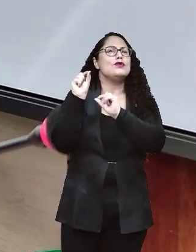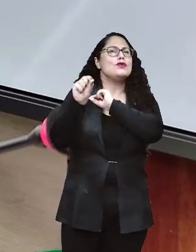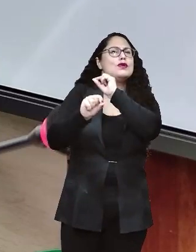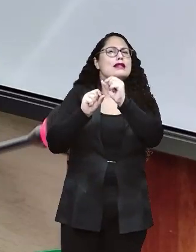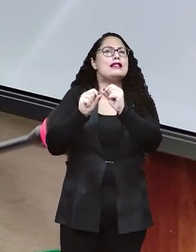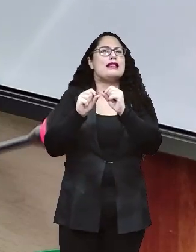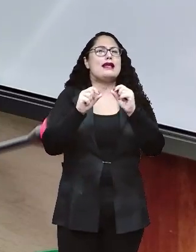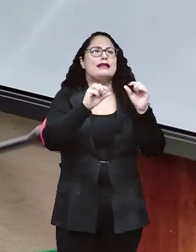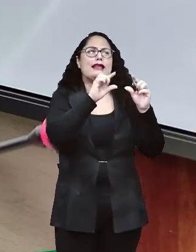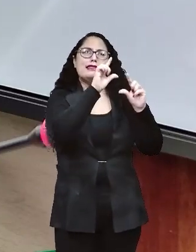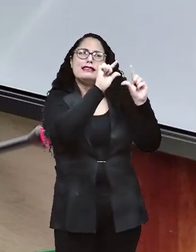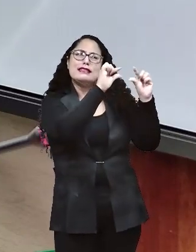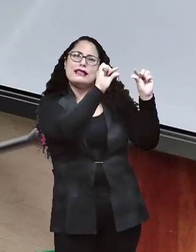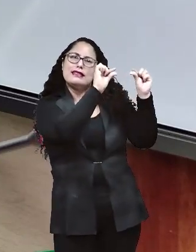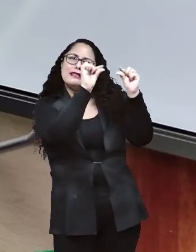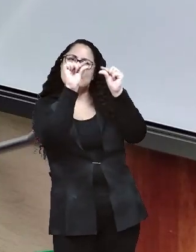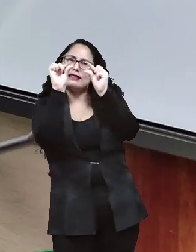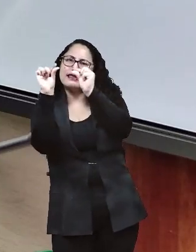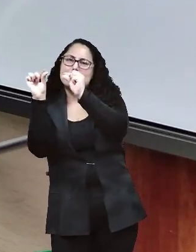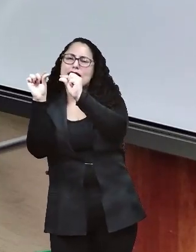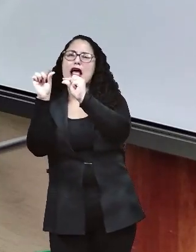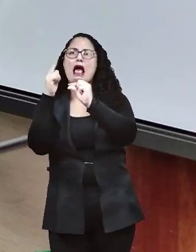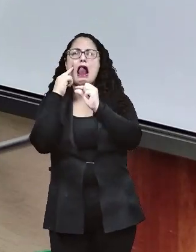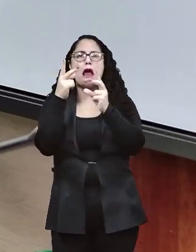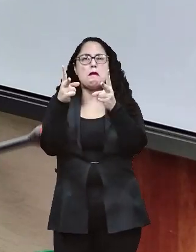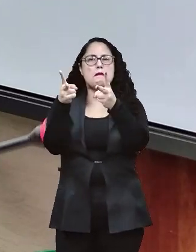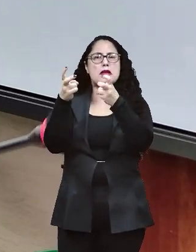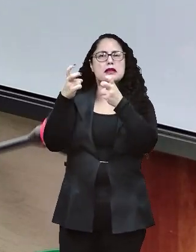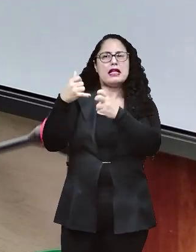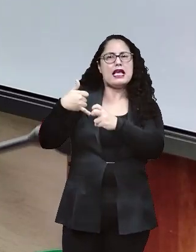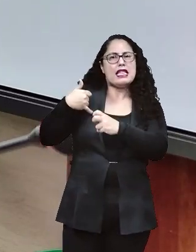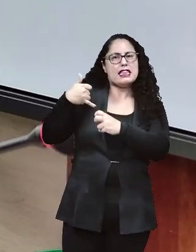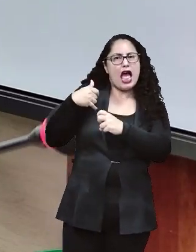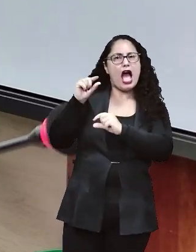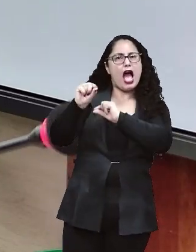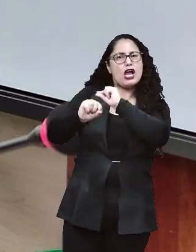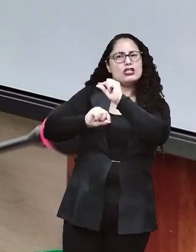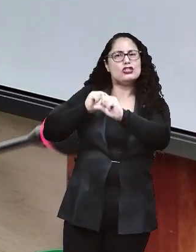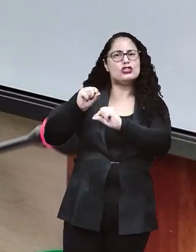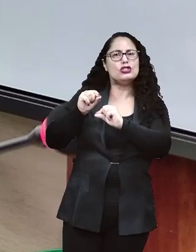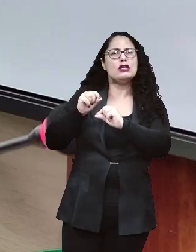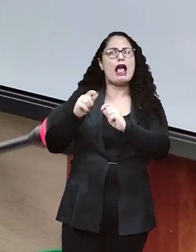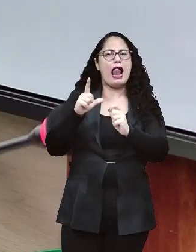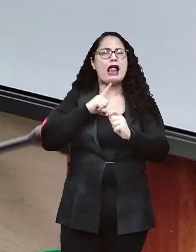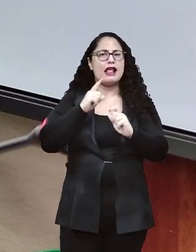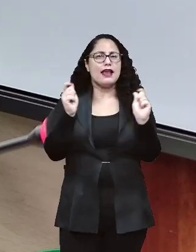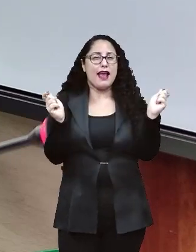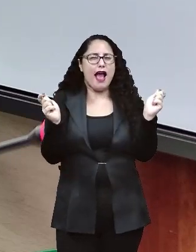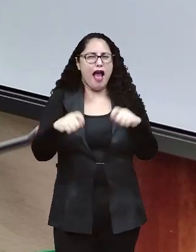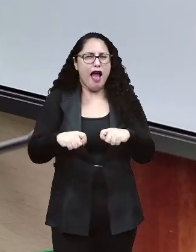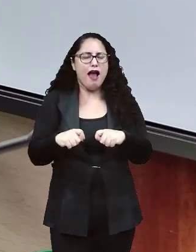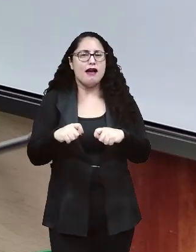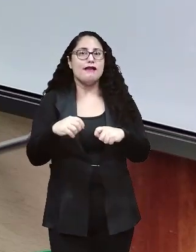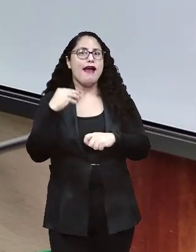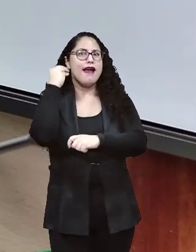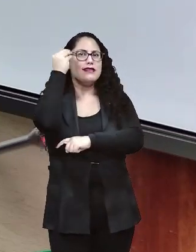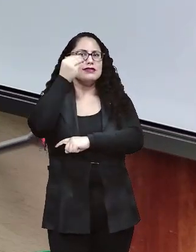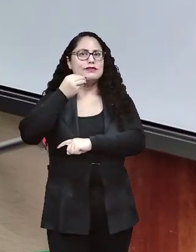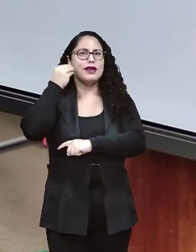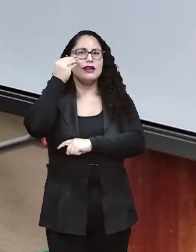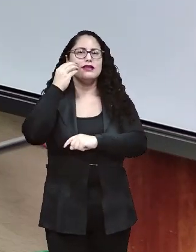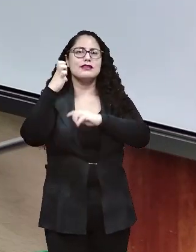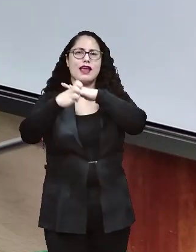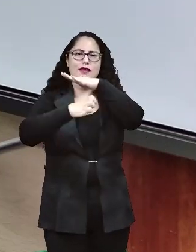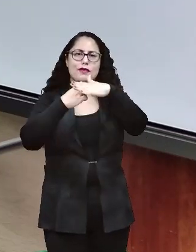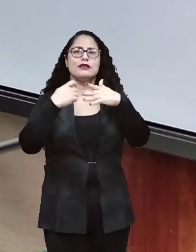nessas entrelinhas era por conta da idade, né? Apesar de ter as competências, né? E a experiência que a